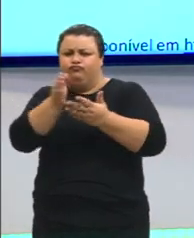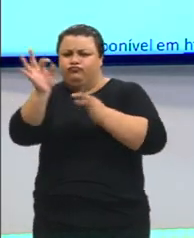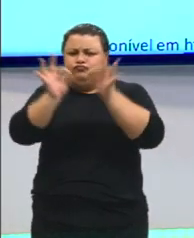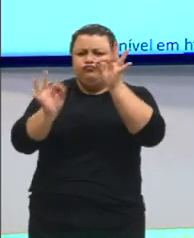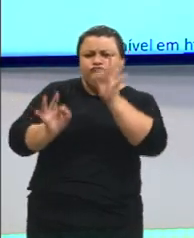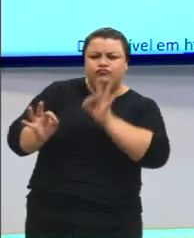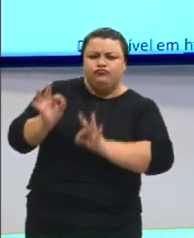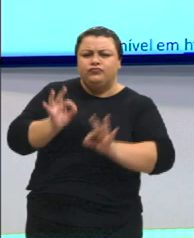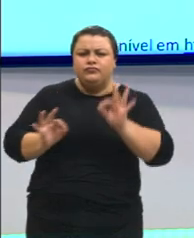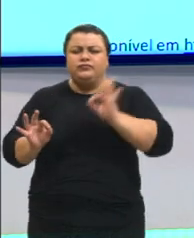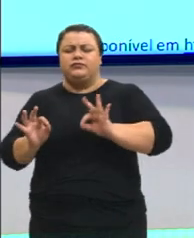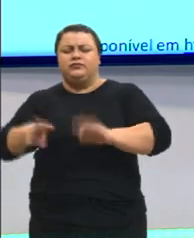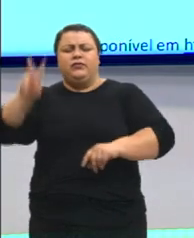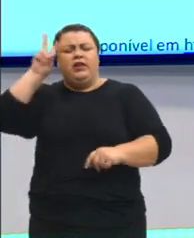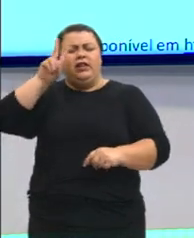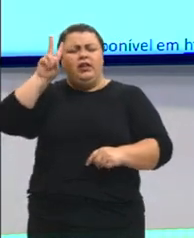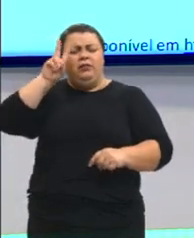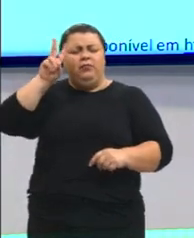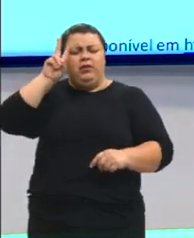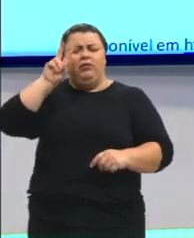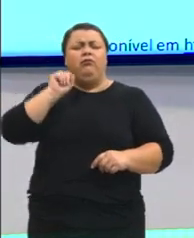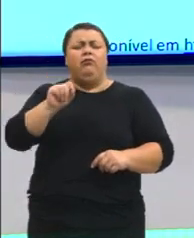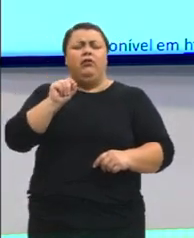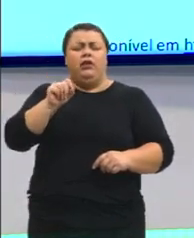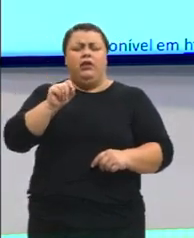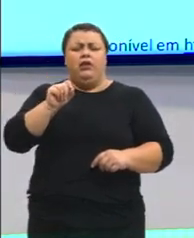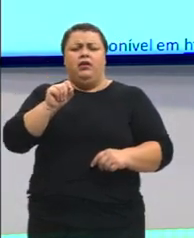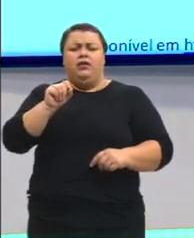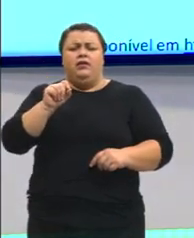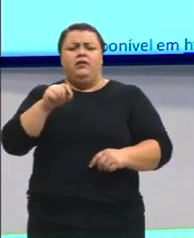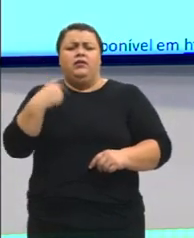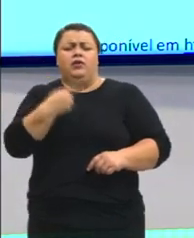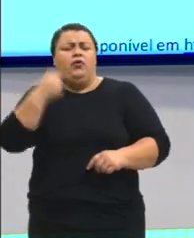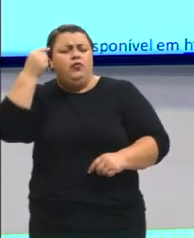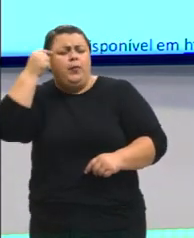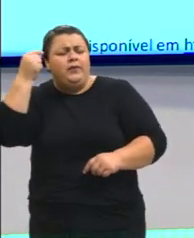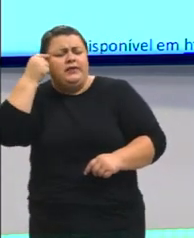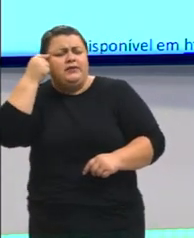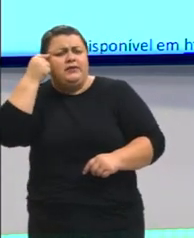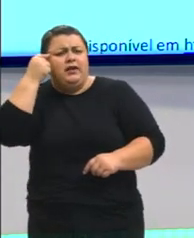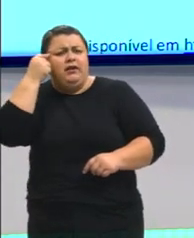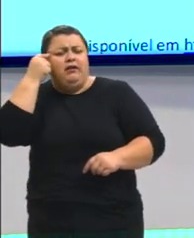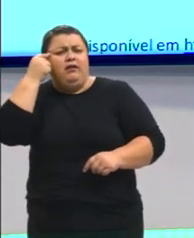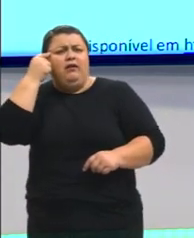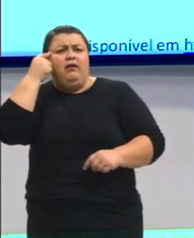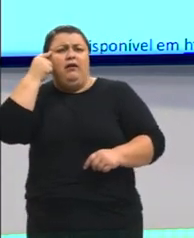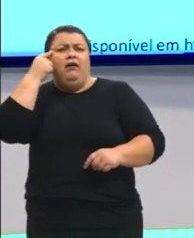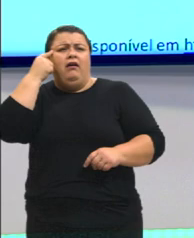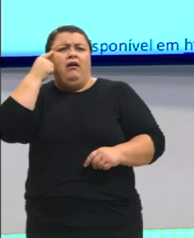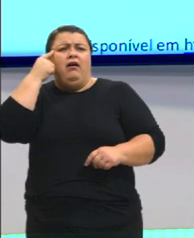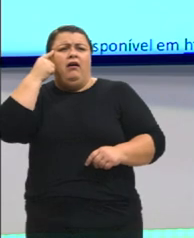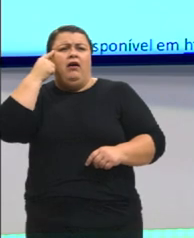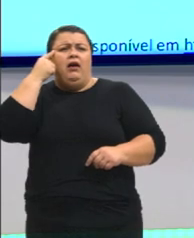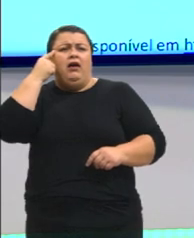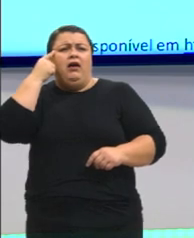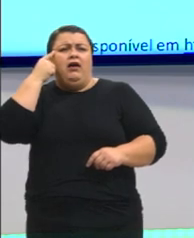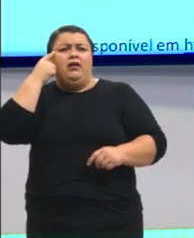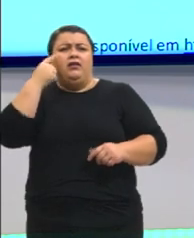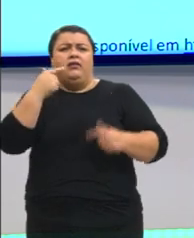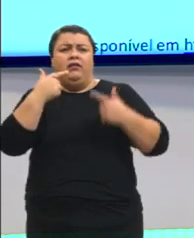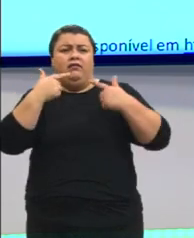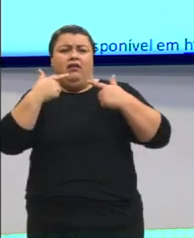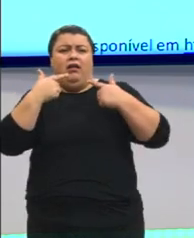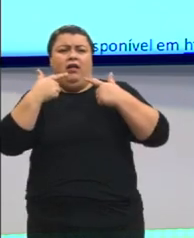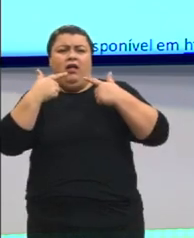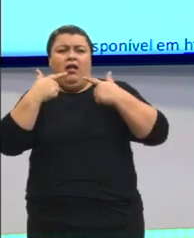organizando Lembrando que se a gente for pensar a gente vem né dessa dessa língua